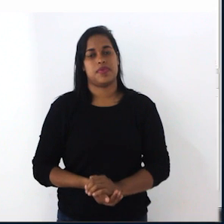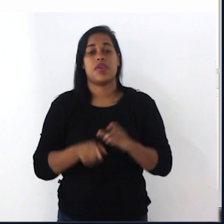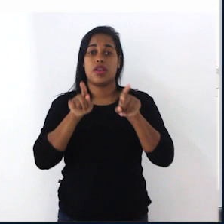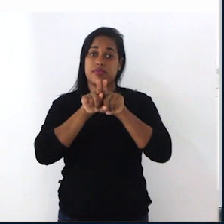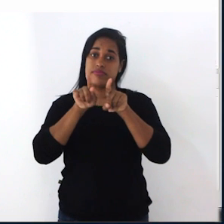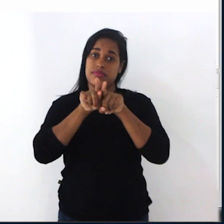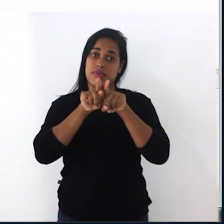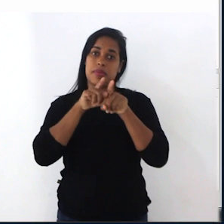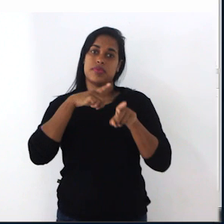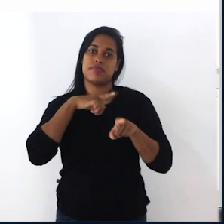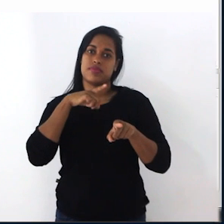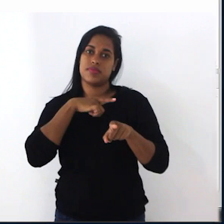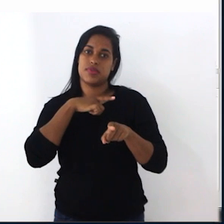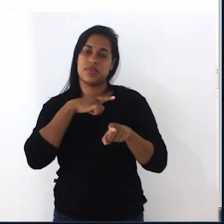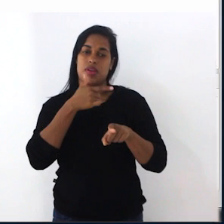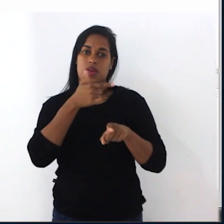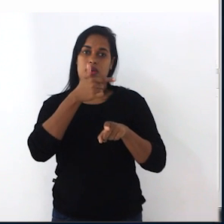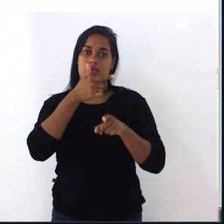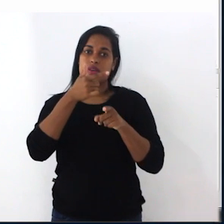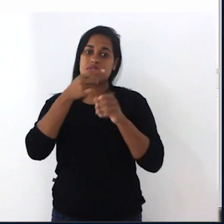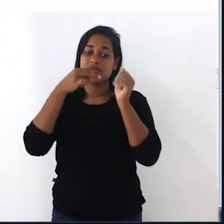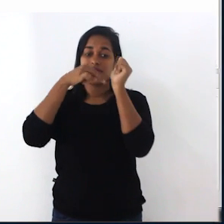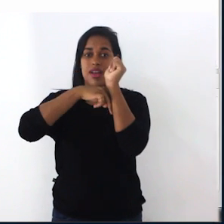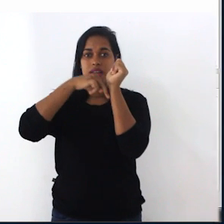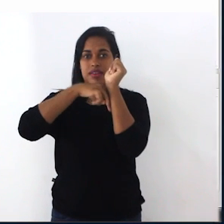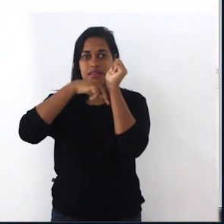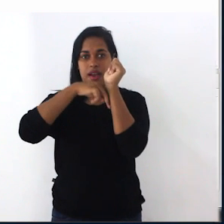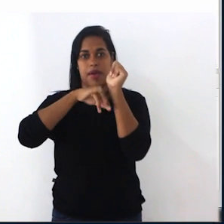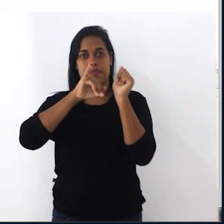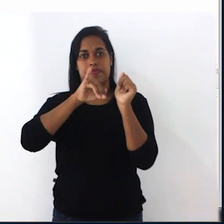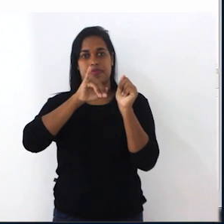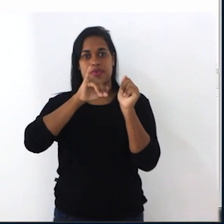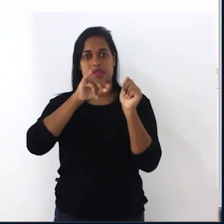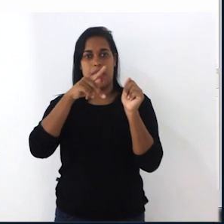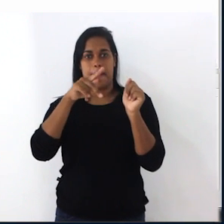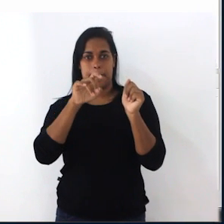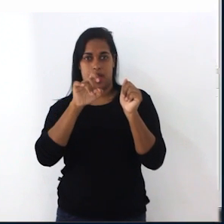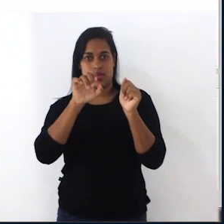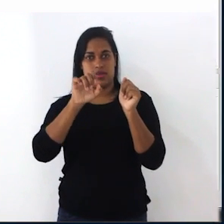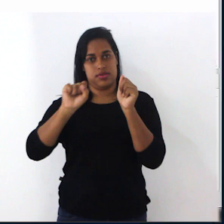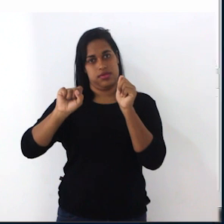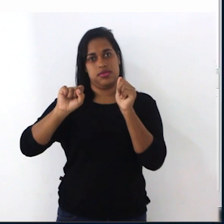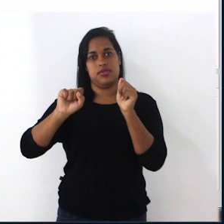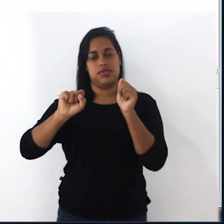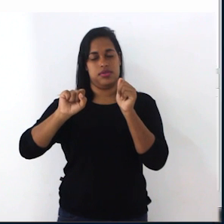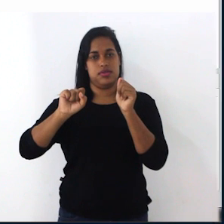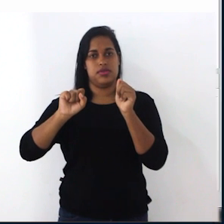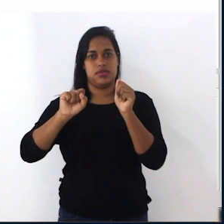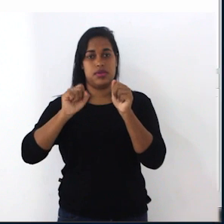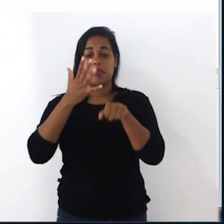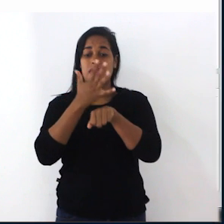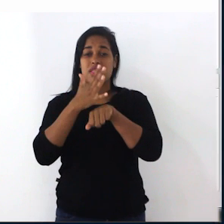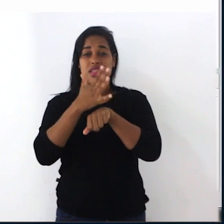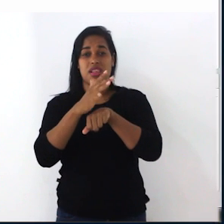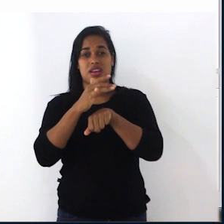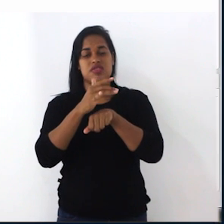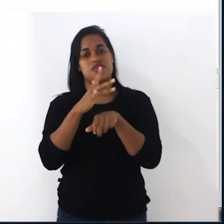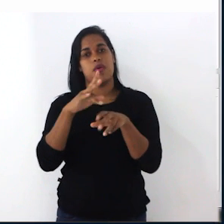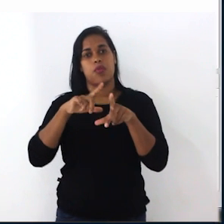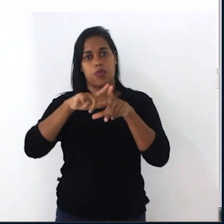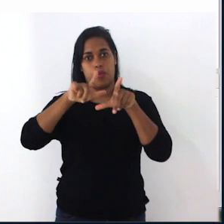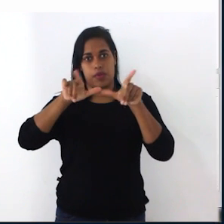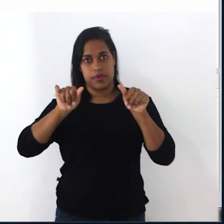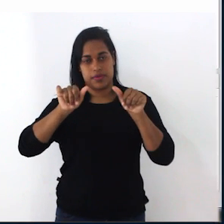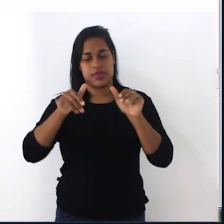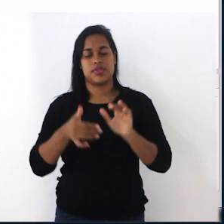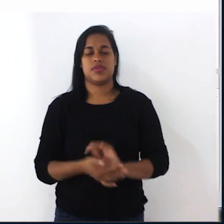vamos ter também uma senha, um password, que no caso do ambiente de teste é vazio.